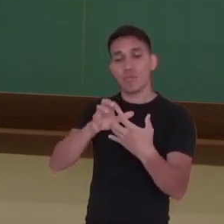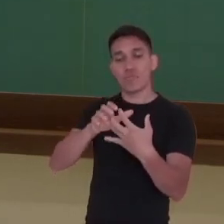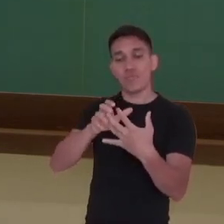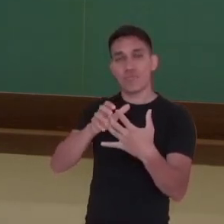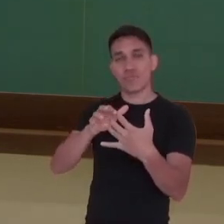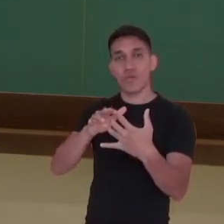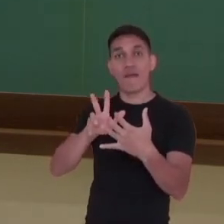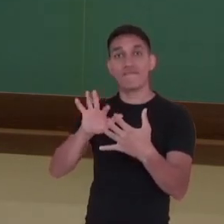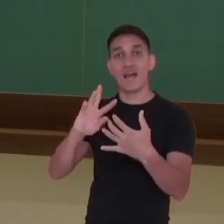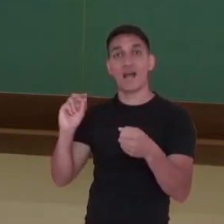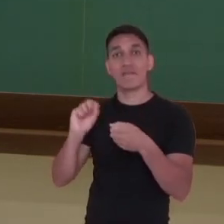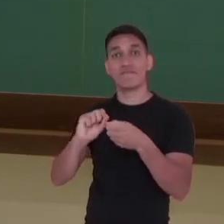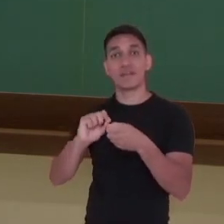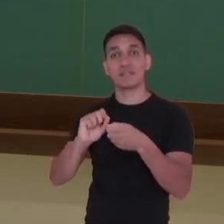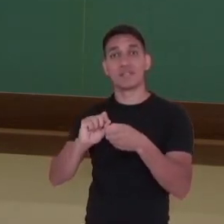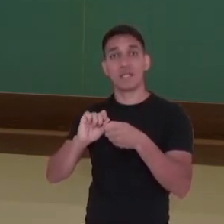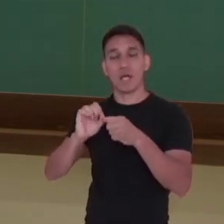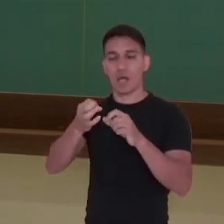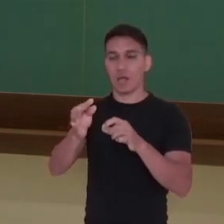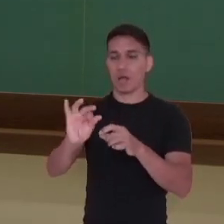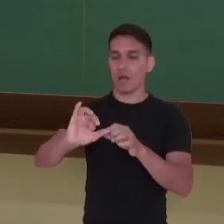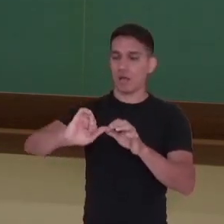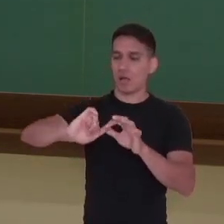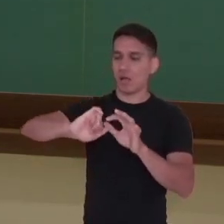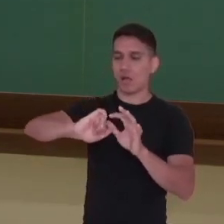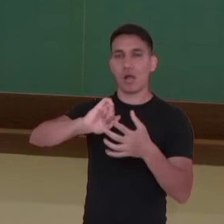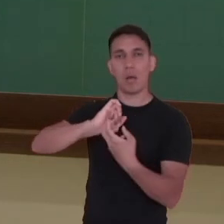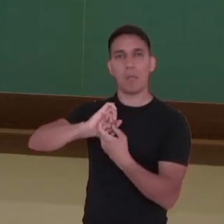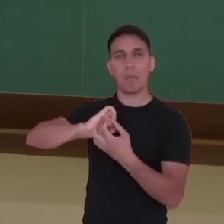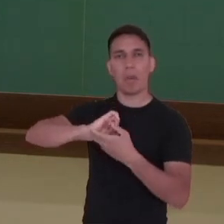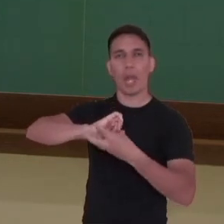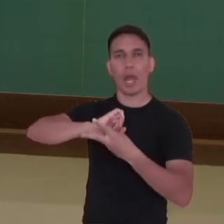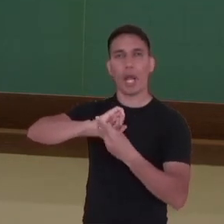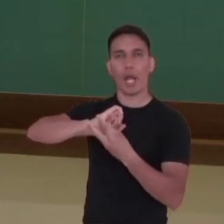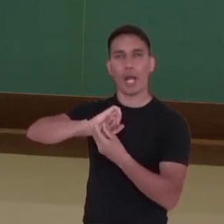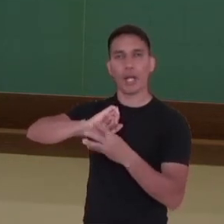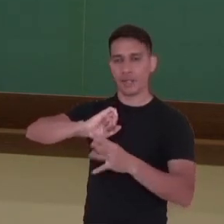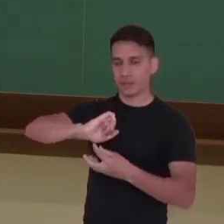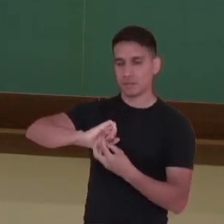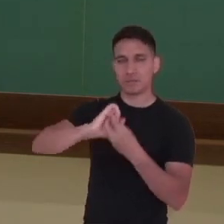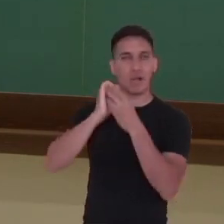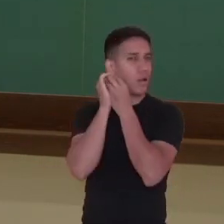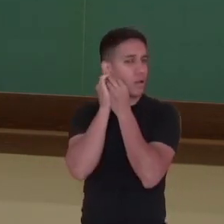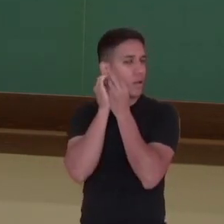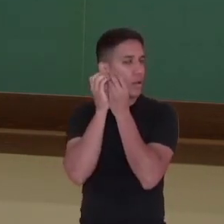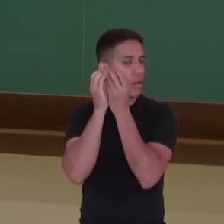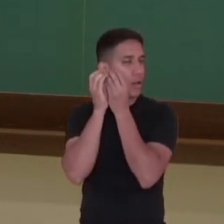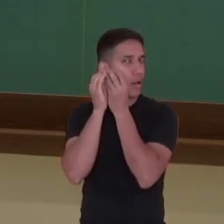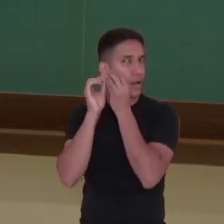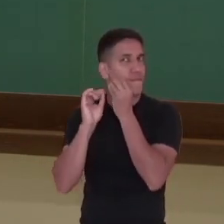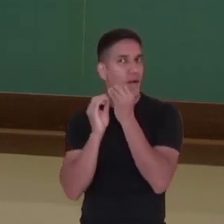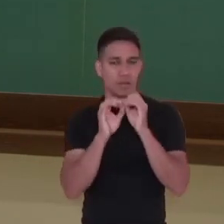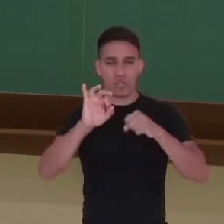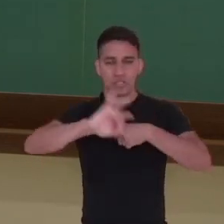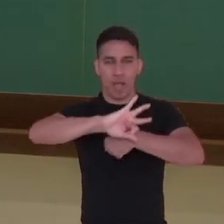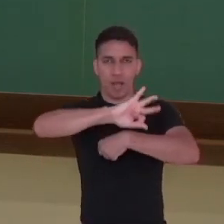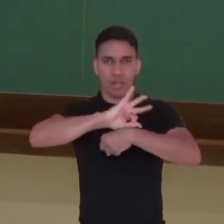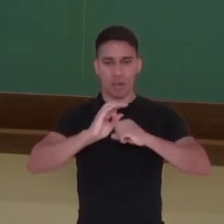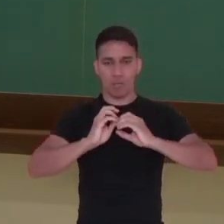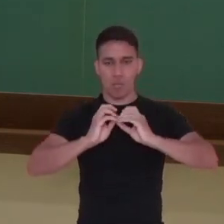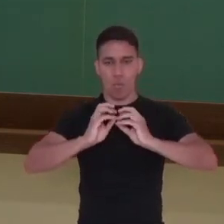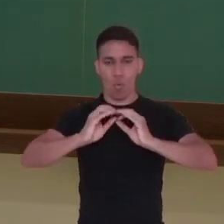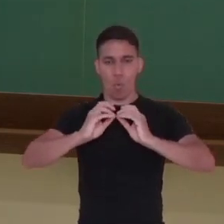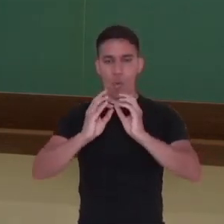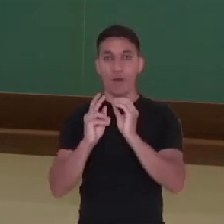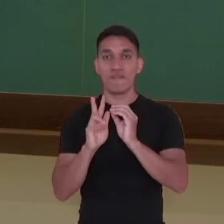Consequentemente, vibra a cóclea, que é cheia de líquido. No seu interior, nós temos células que vão vibrar e